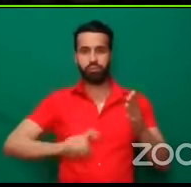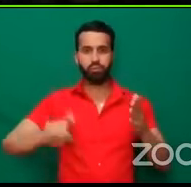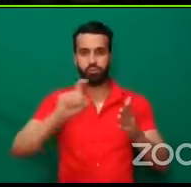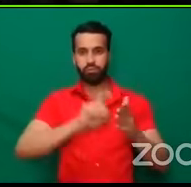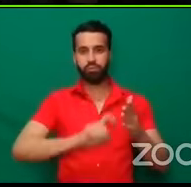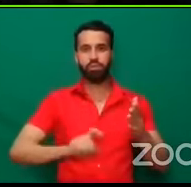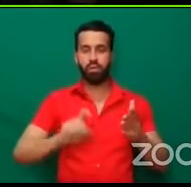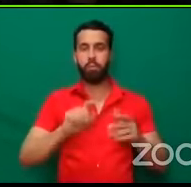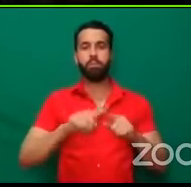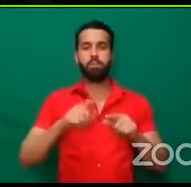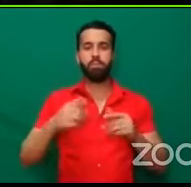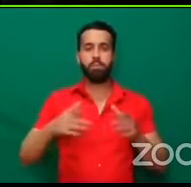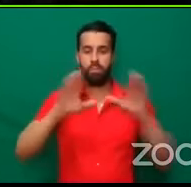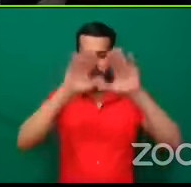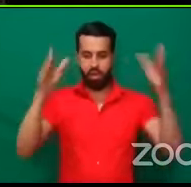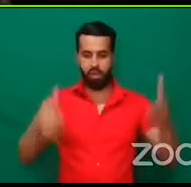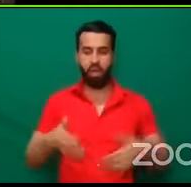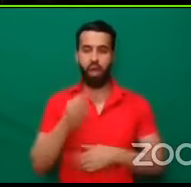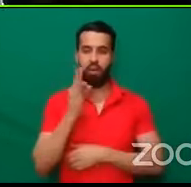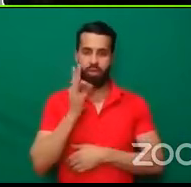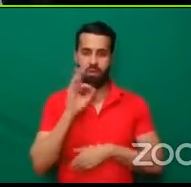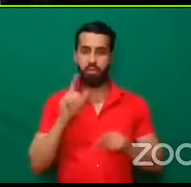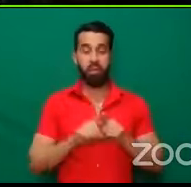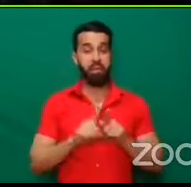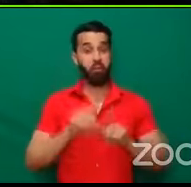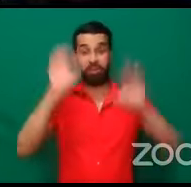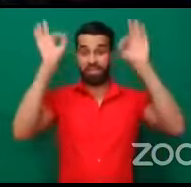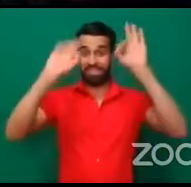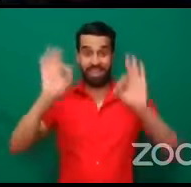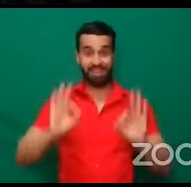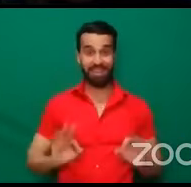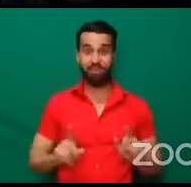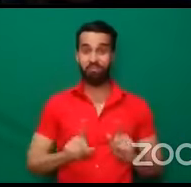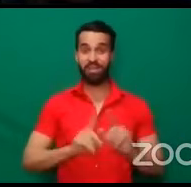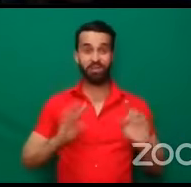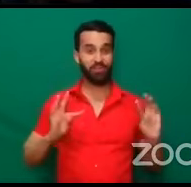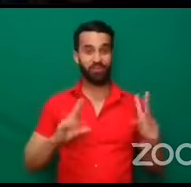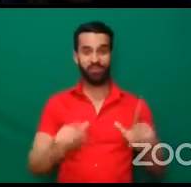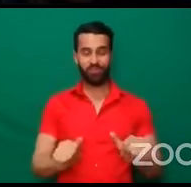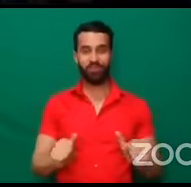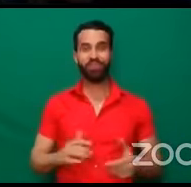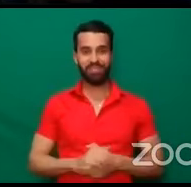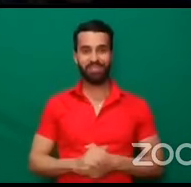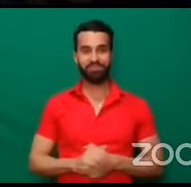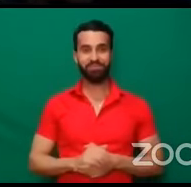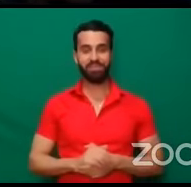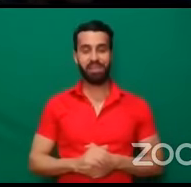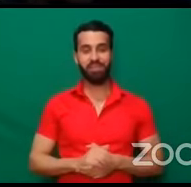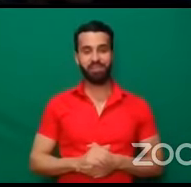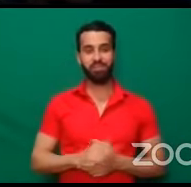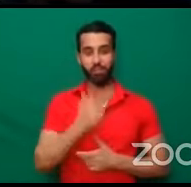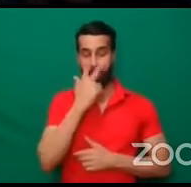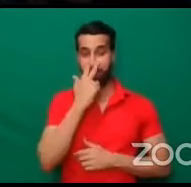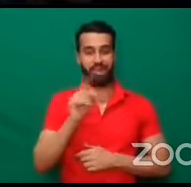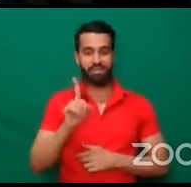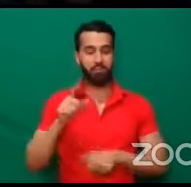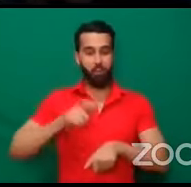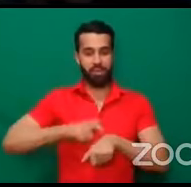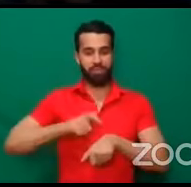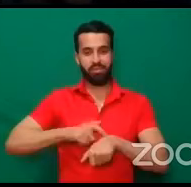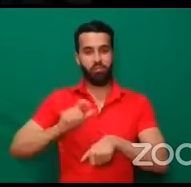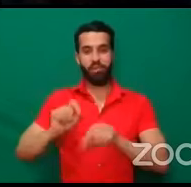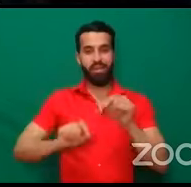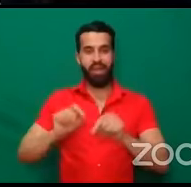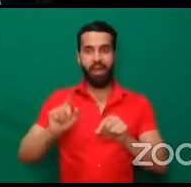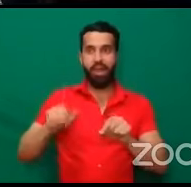café. E foi isso, né, cara? Não, ficou muito bom, né? Porque não parece em nenhum momento